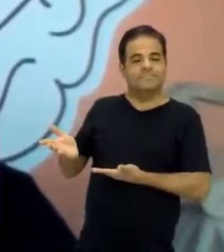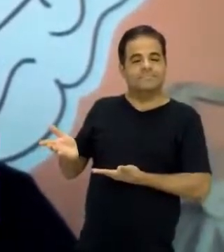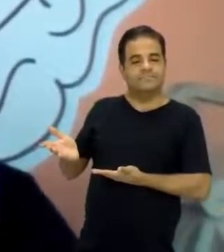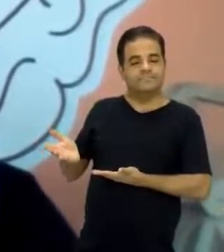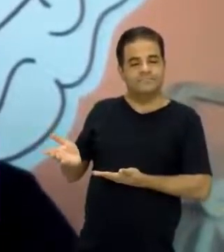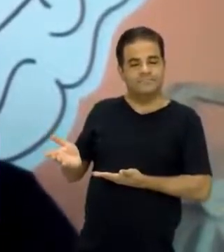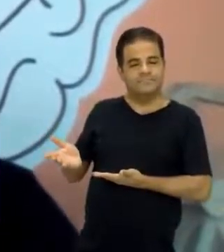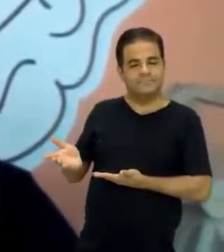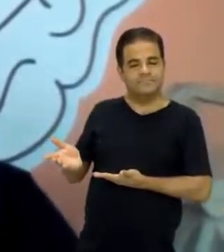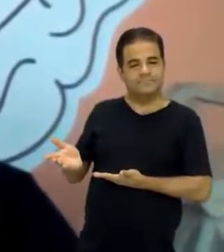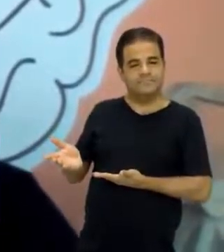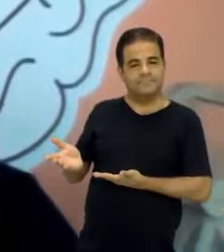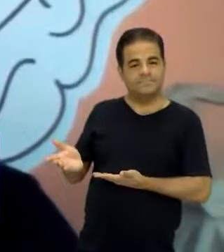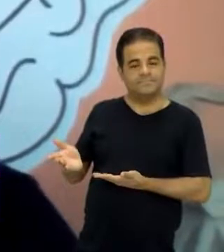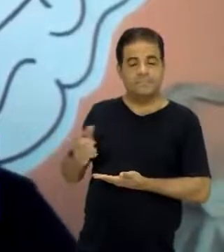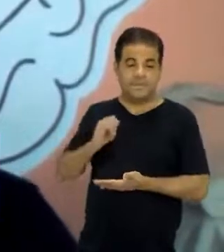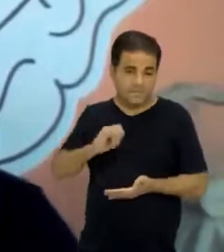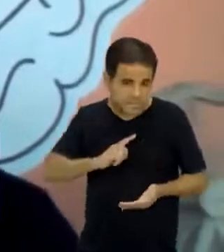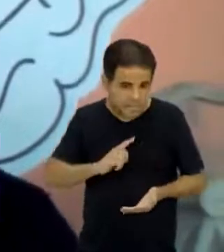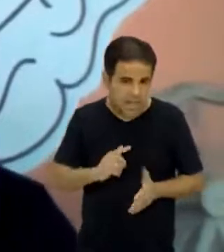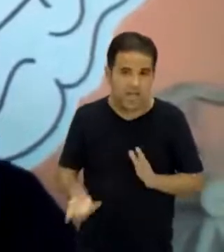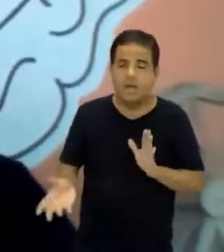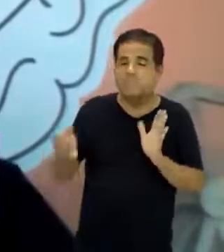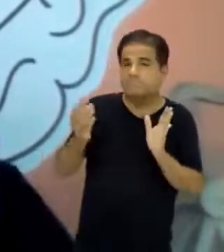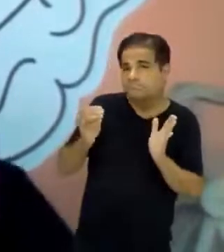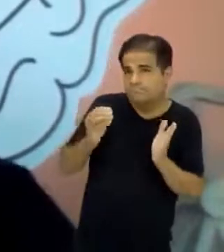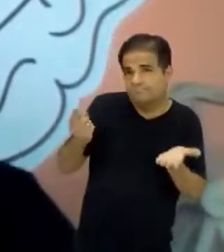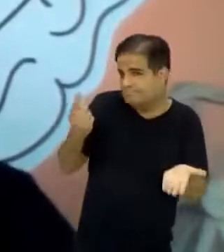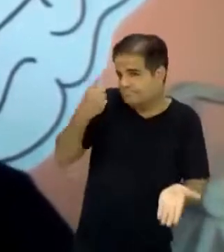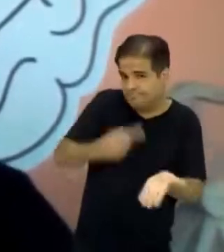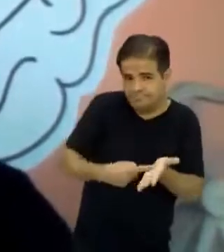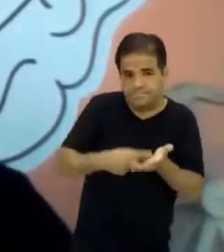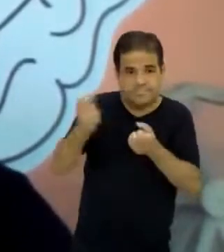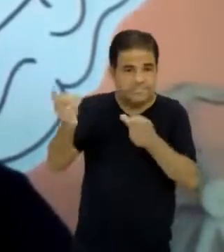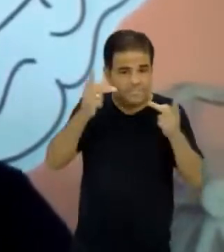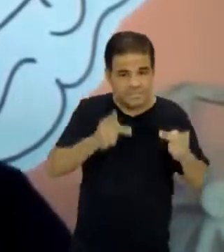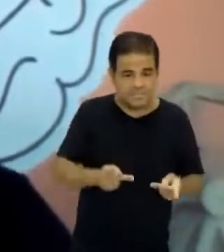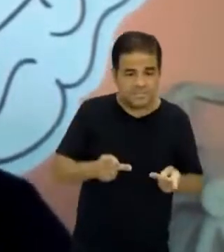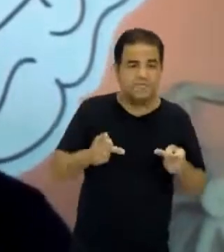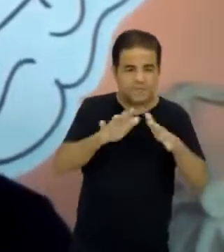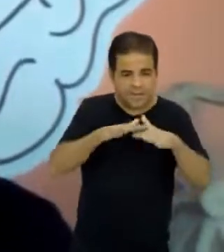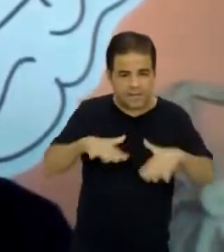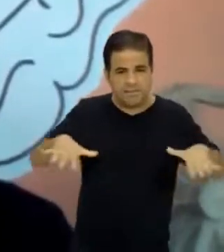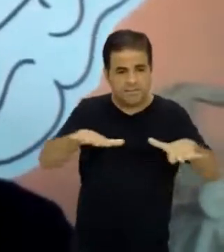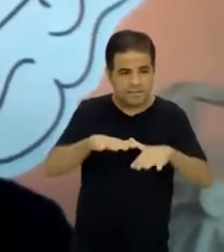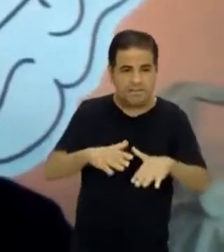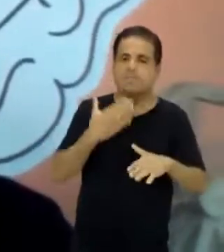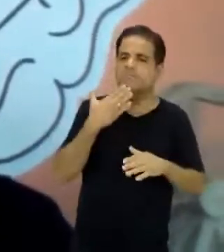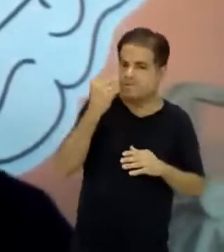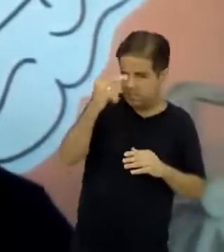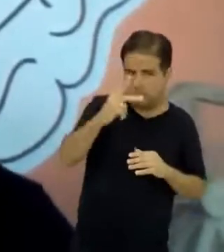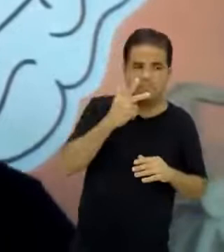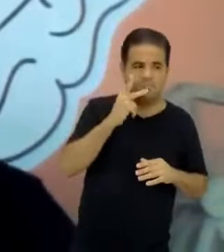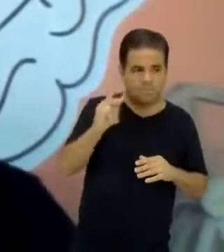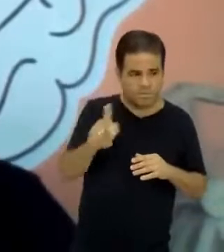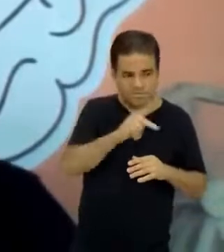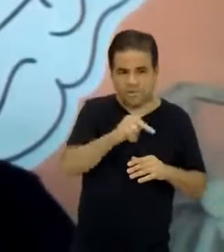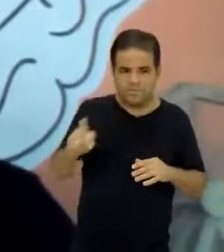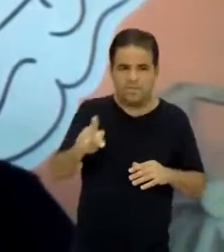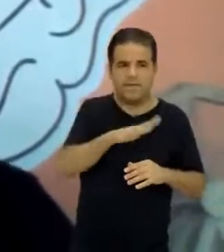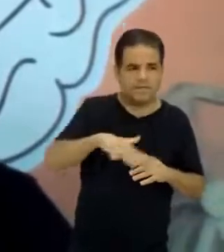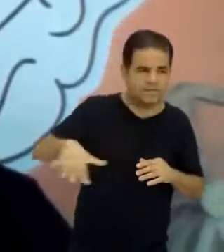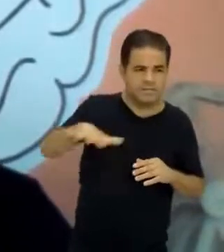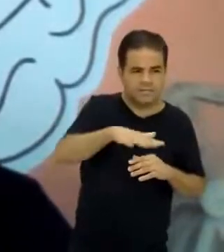5056. Caso você queira marcar uma visita, você quer vir aqui nos visitar, peça para o seu professor fazer